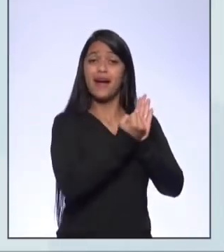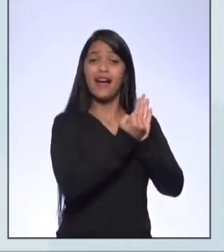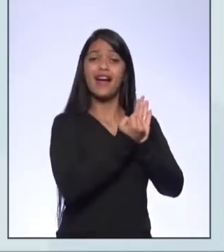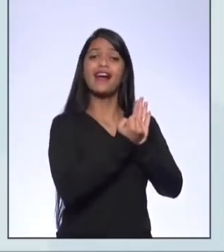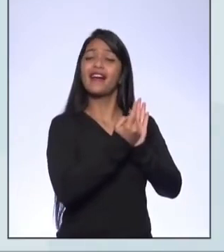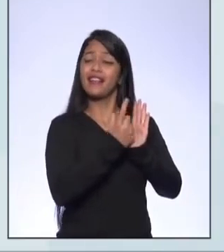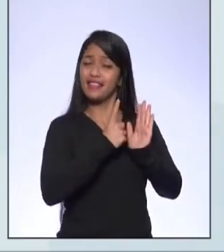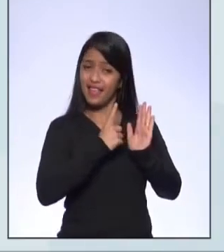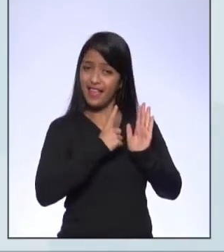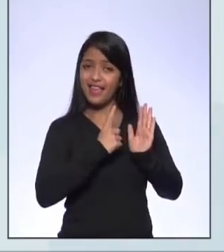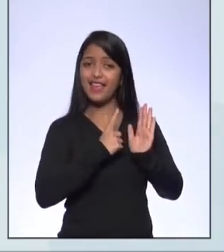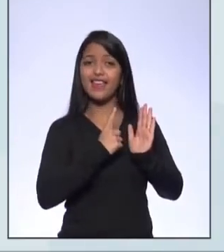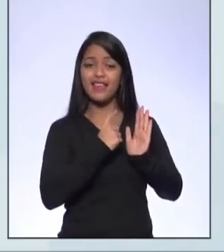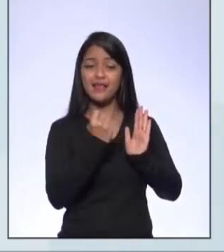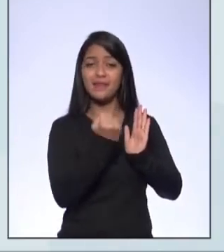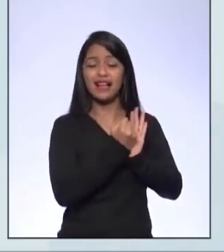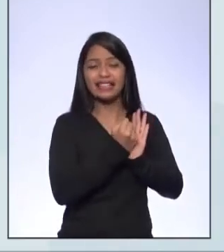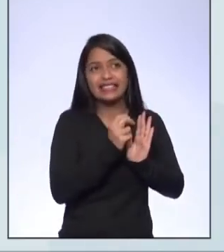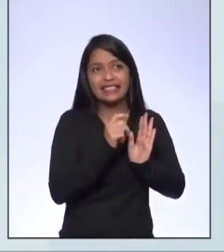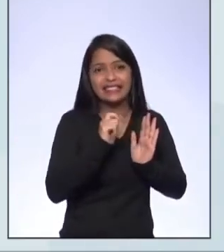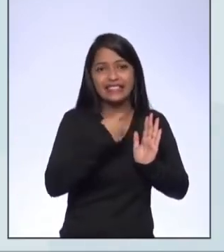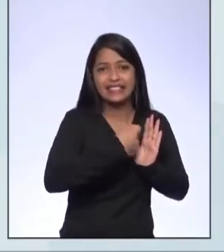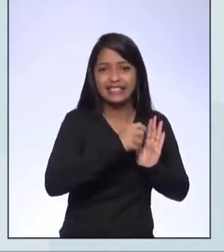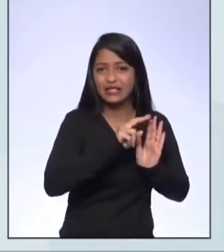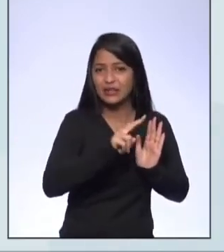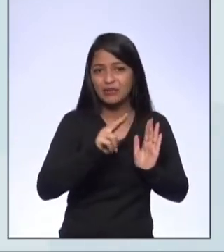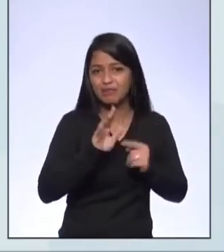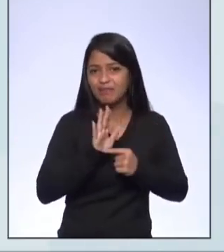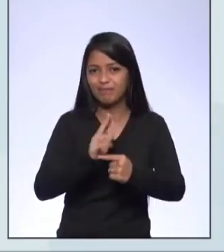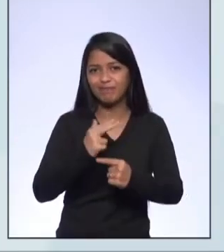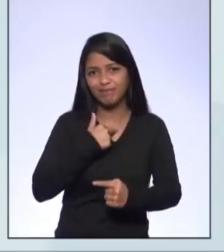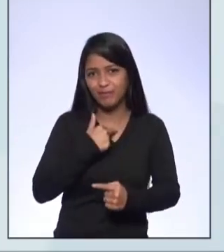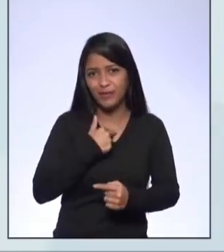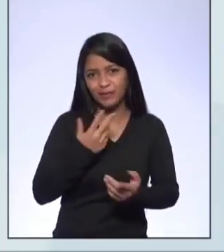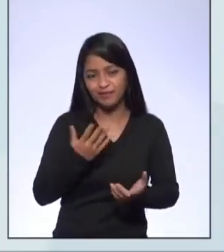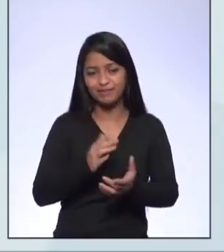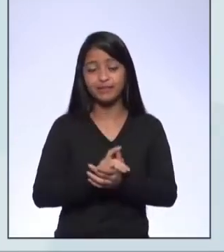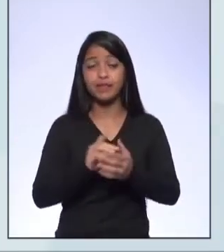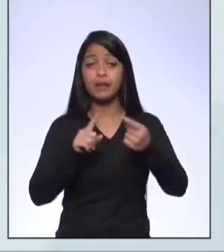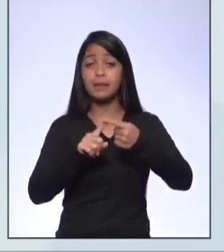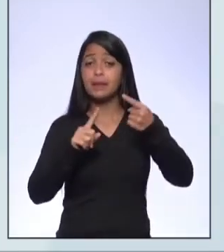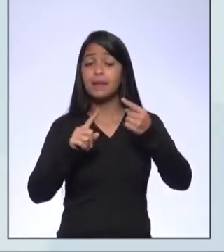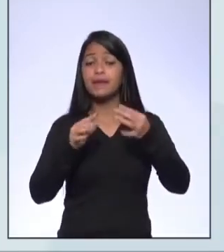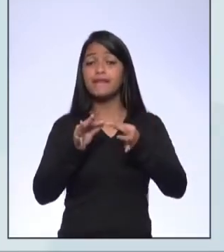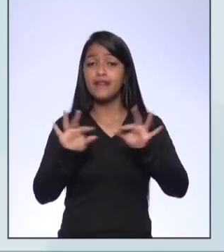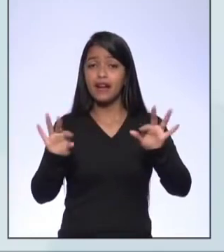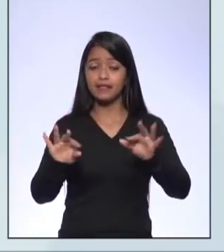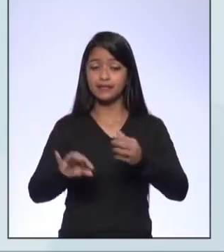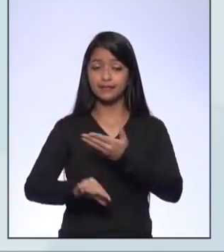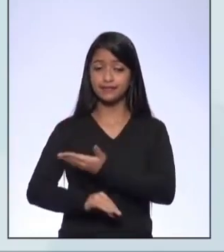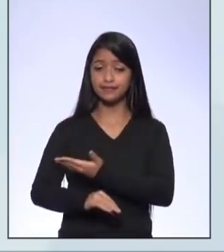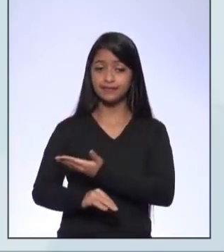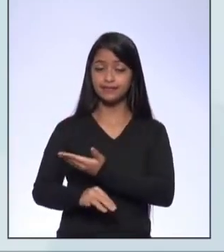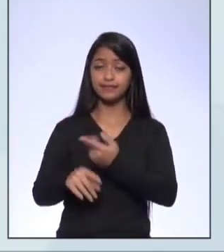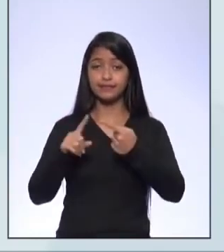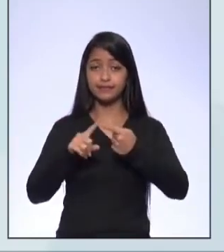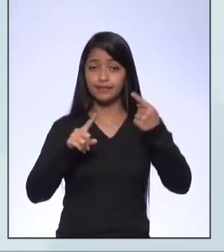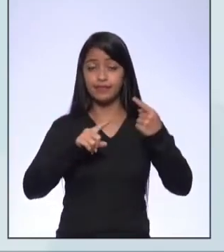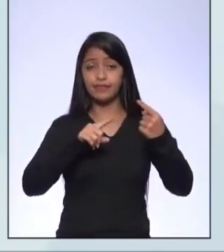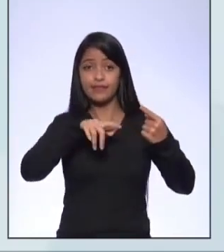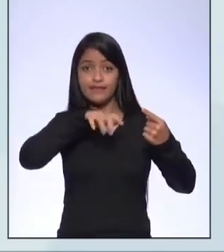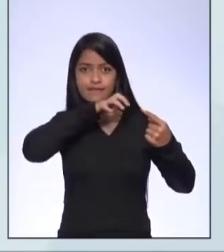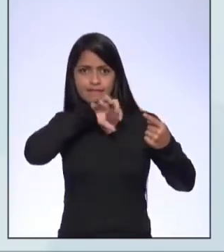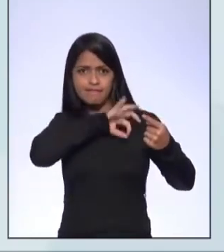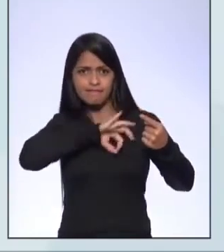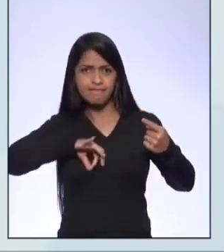sobrenome, né? Então a primeira frase que você poderia colocar é The cheetah is fast. O guepardo é rápido. É rápido. Então,